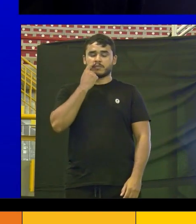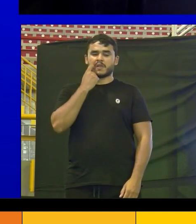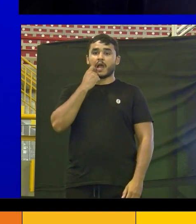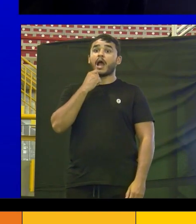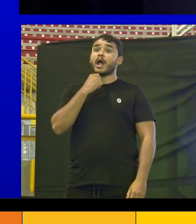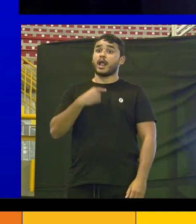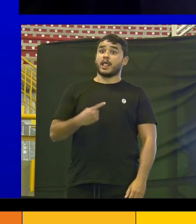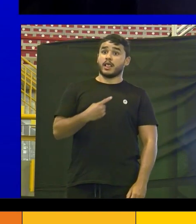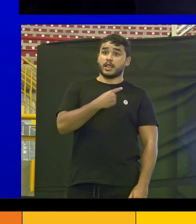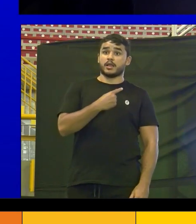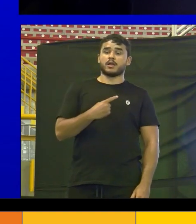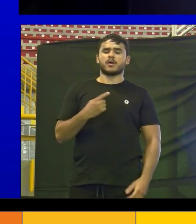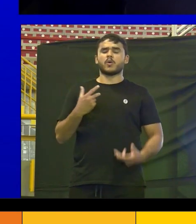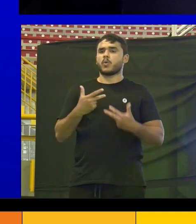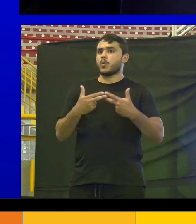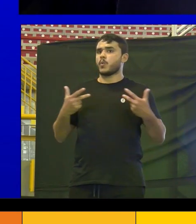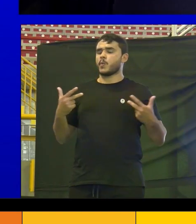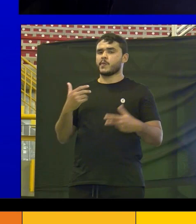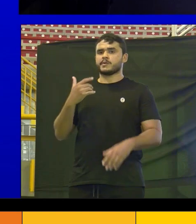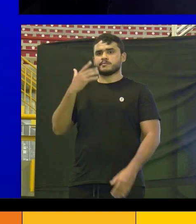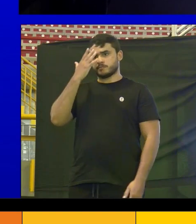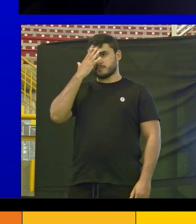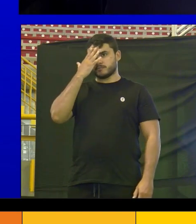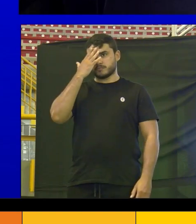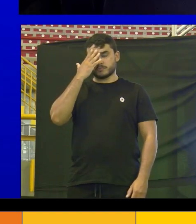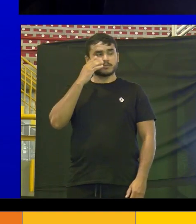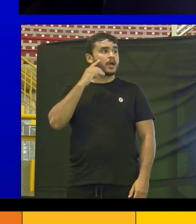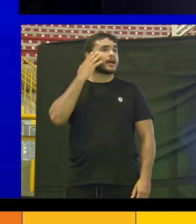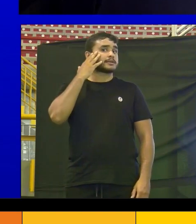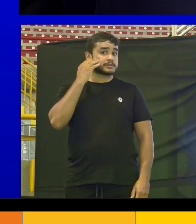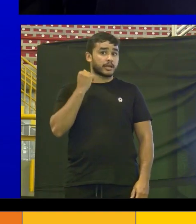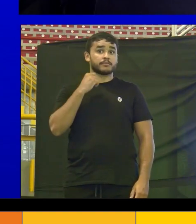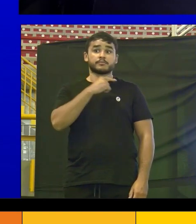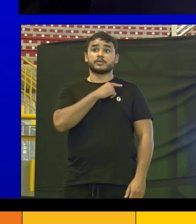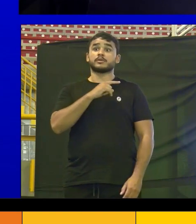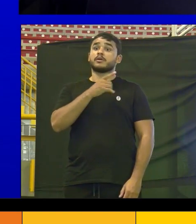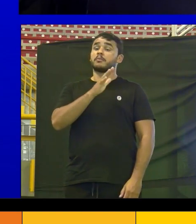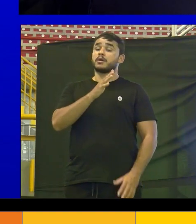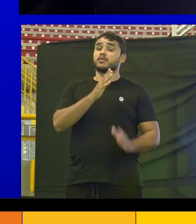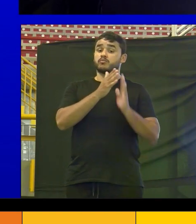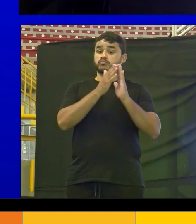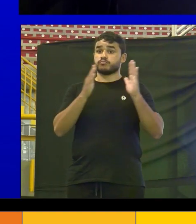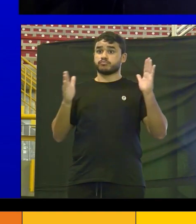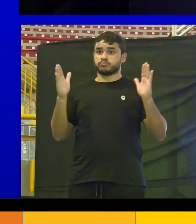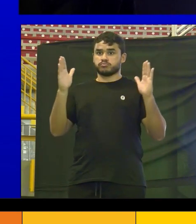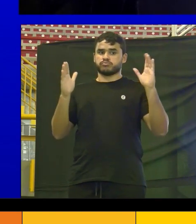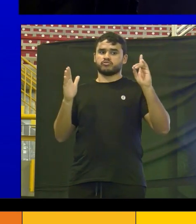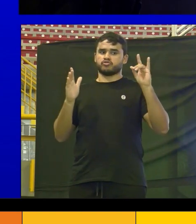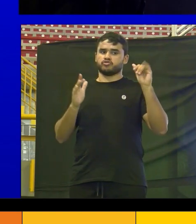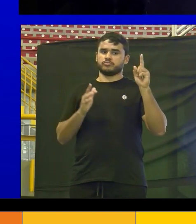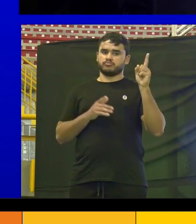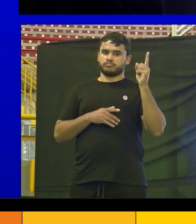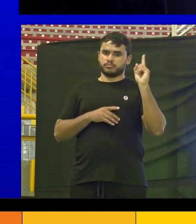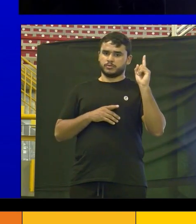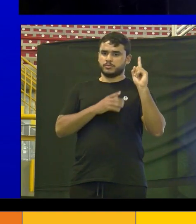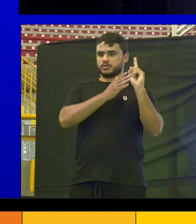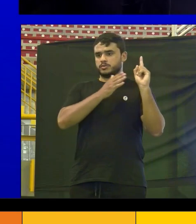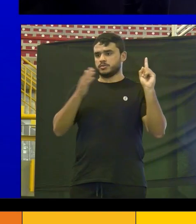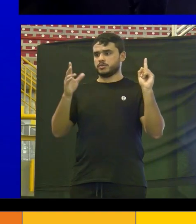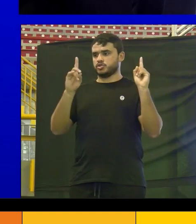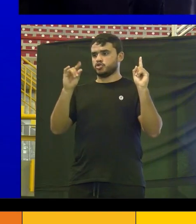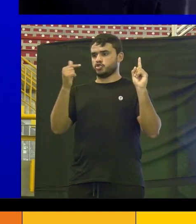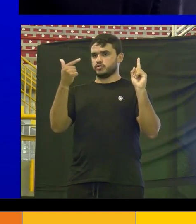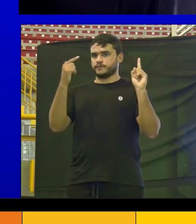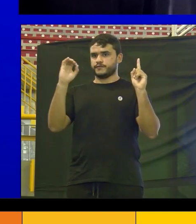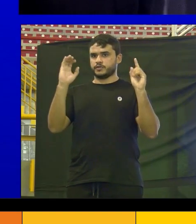dessa loja desde o início do mês até o dia 20. Perfeito. Mas esse comportamento se